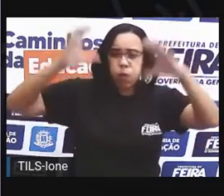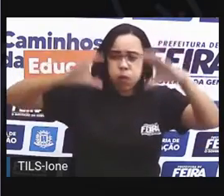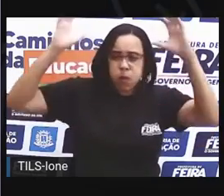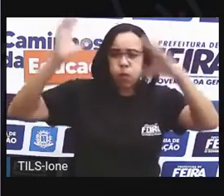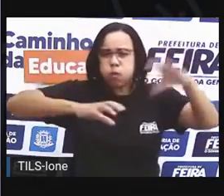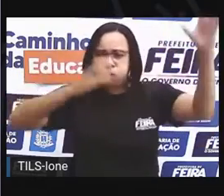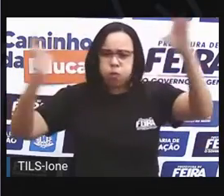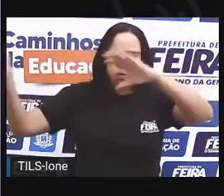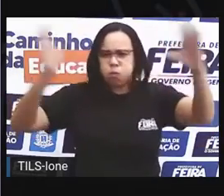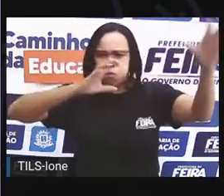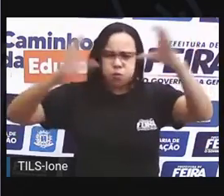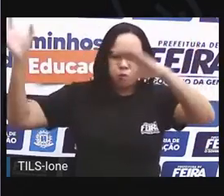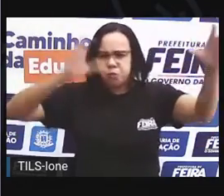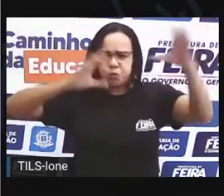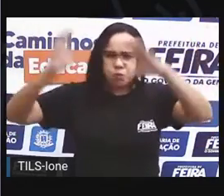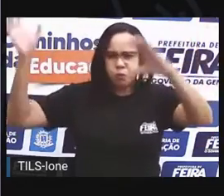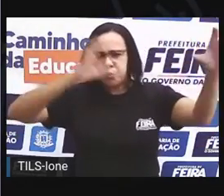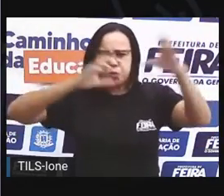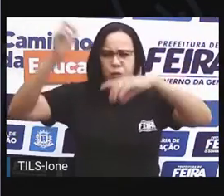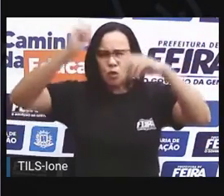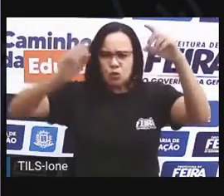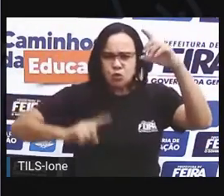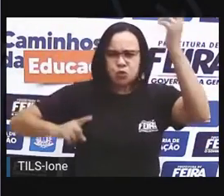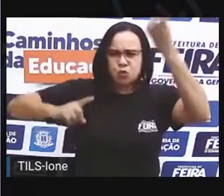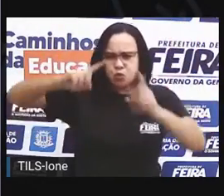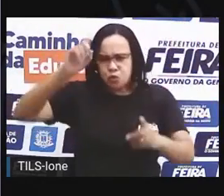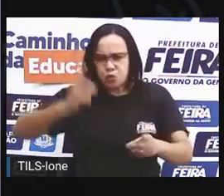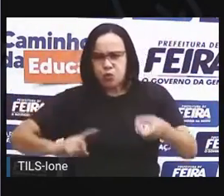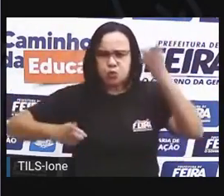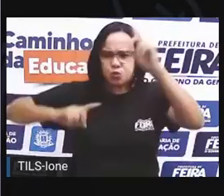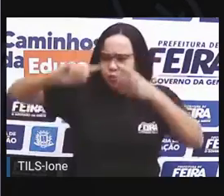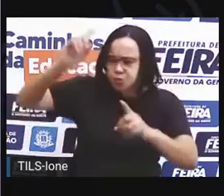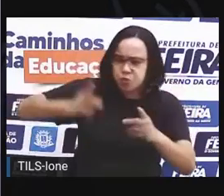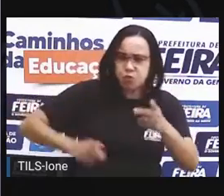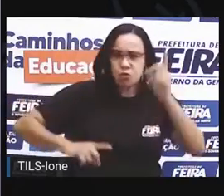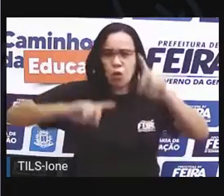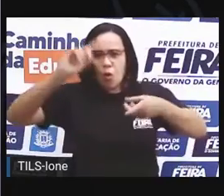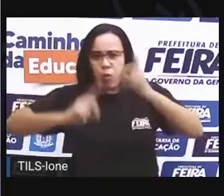muito forte, e junto com a chuva veio o trovão.